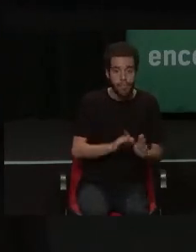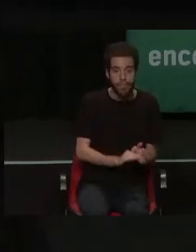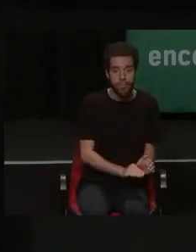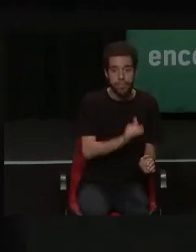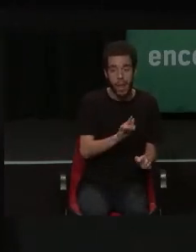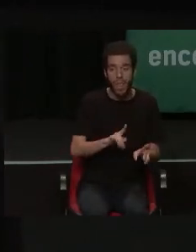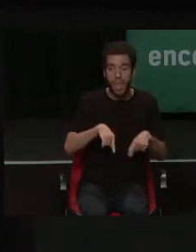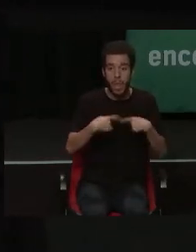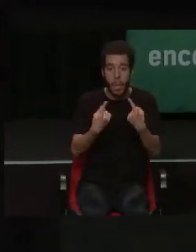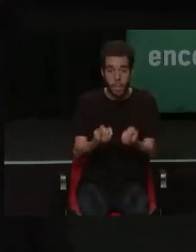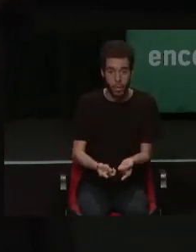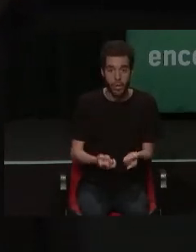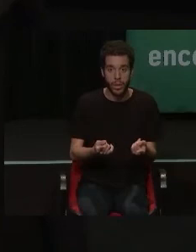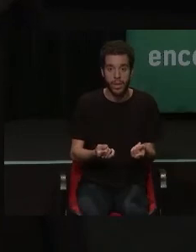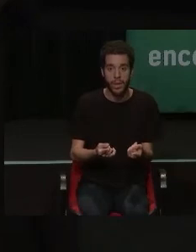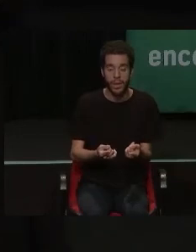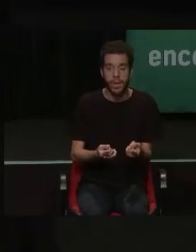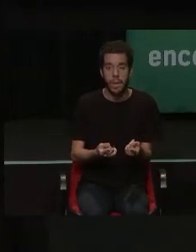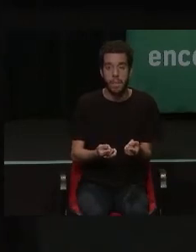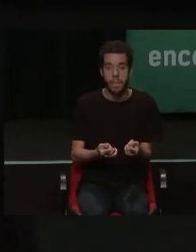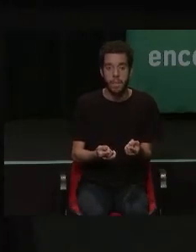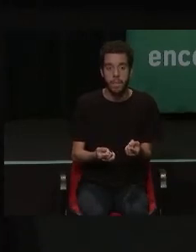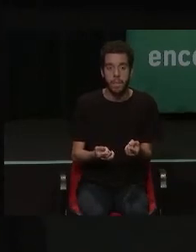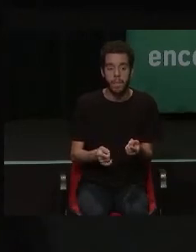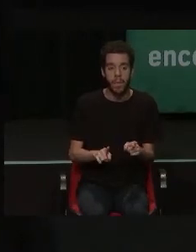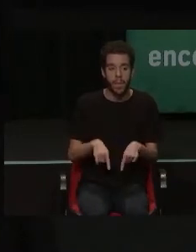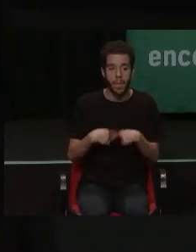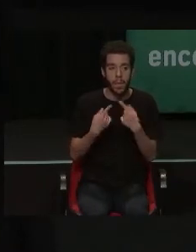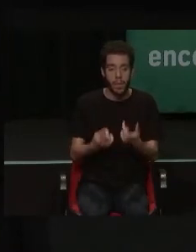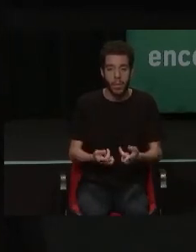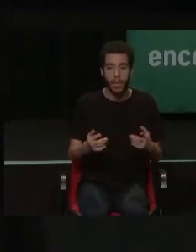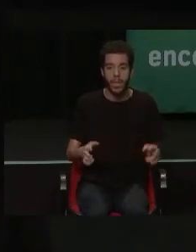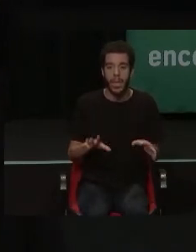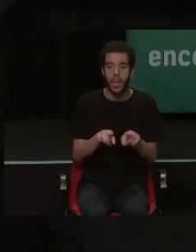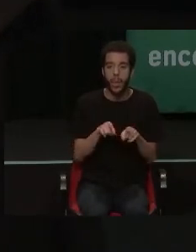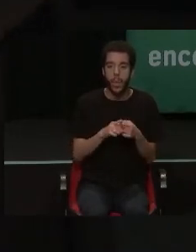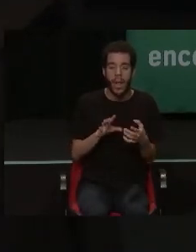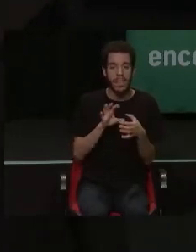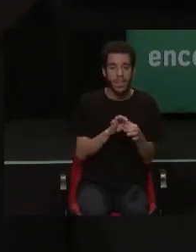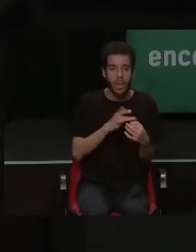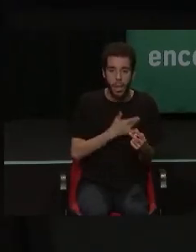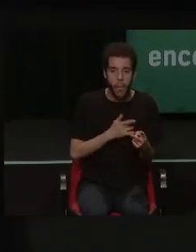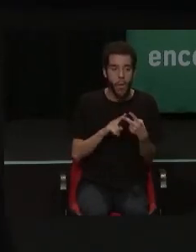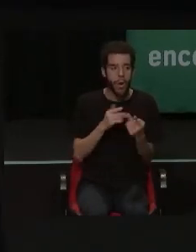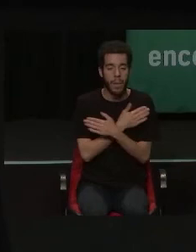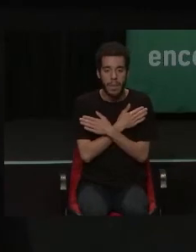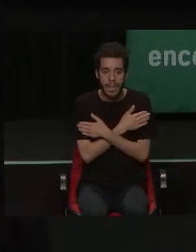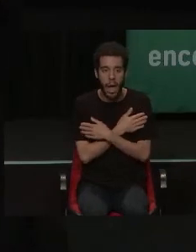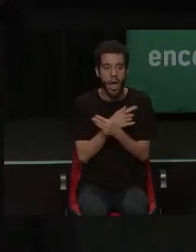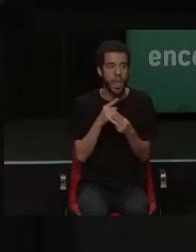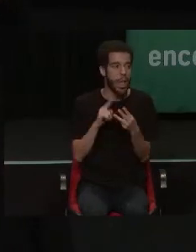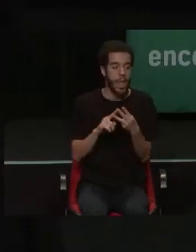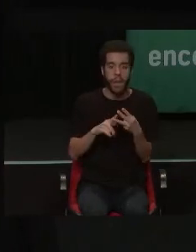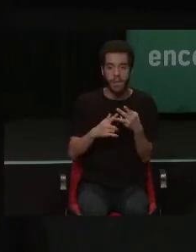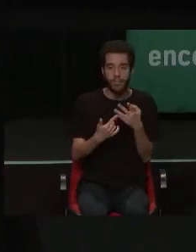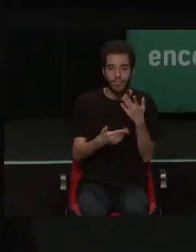depois transfere-se para as outras figuras de vinculação, nomeadamente nas relações românticas, na relação de amizade com os outros, e, portanto,